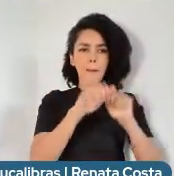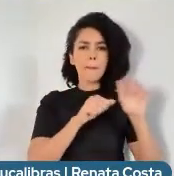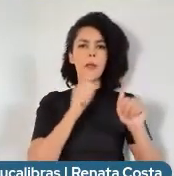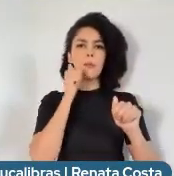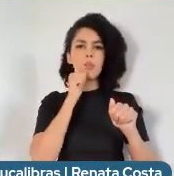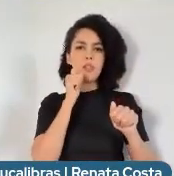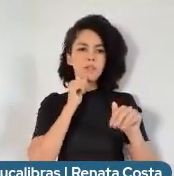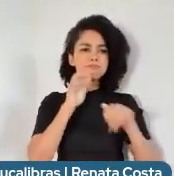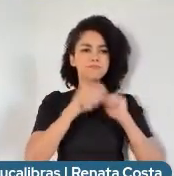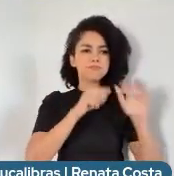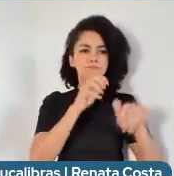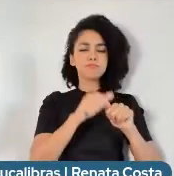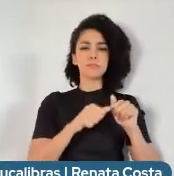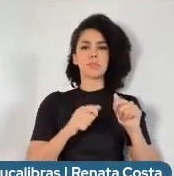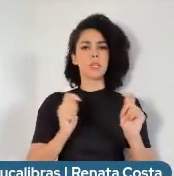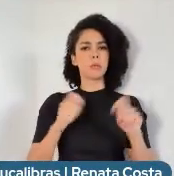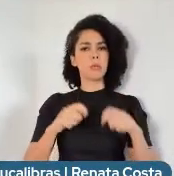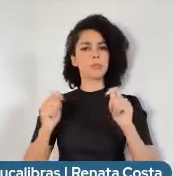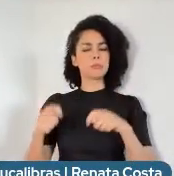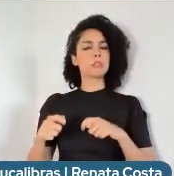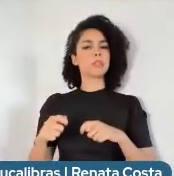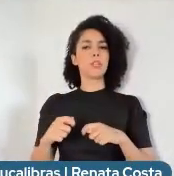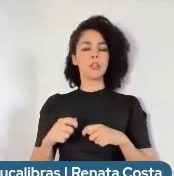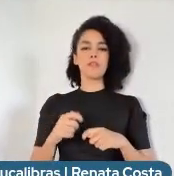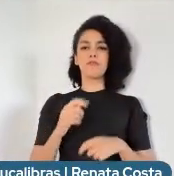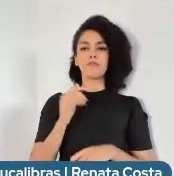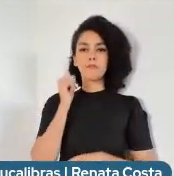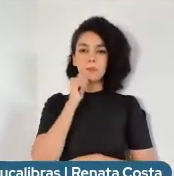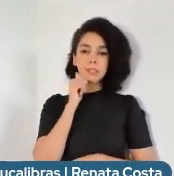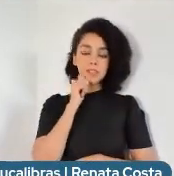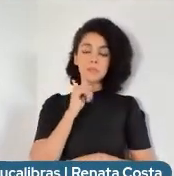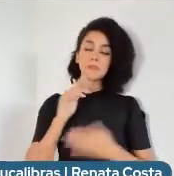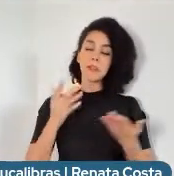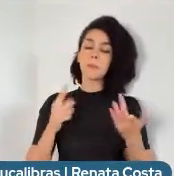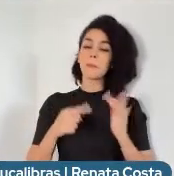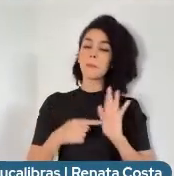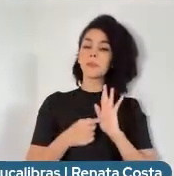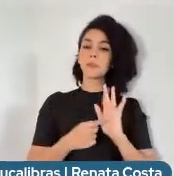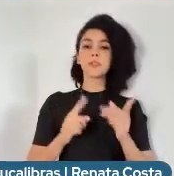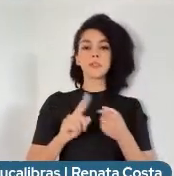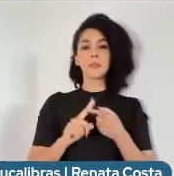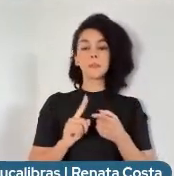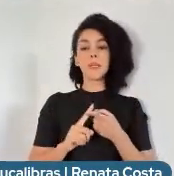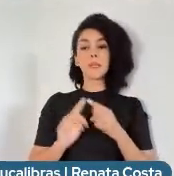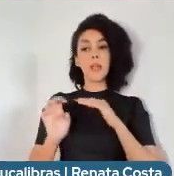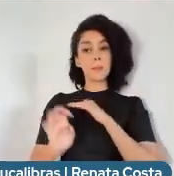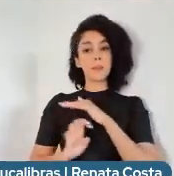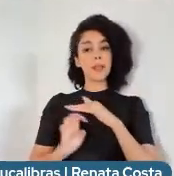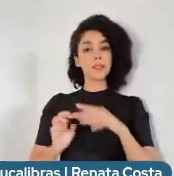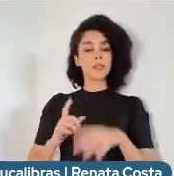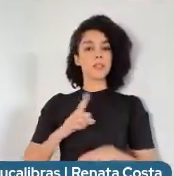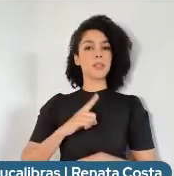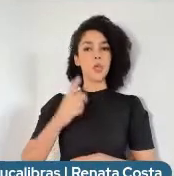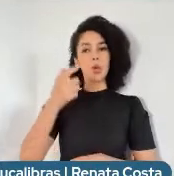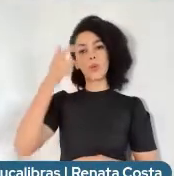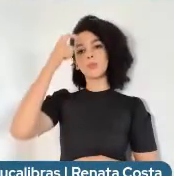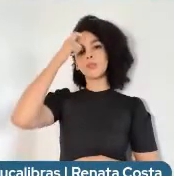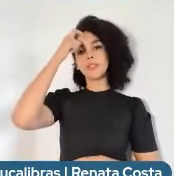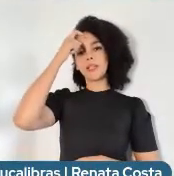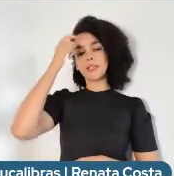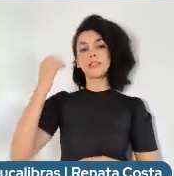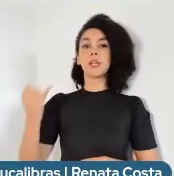talentos femininos e mostrar também a importância, e as empresas terem essa consciência da importância